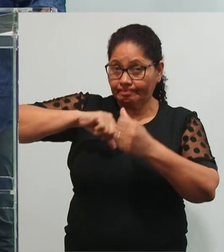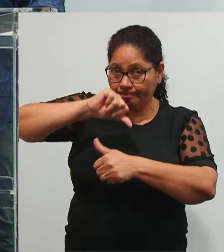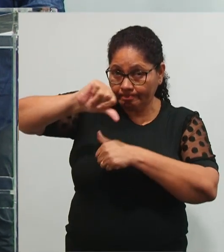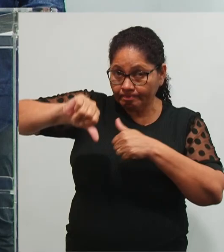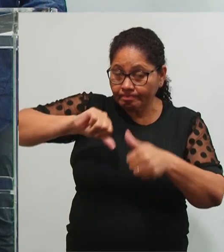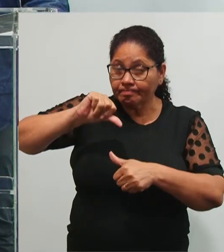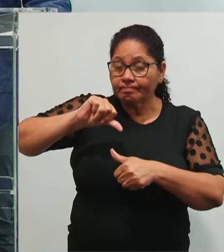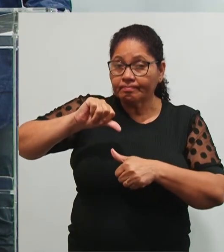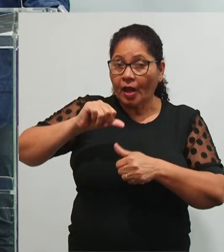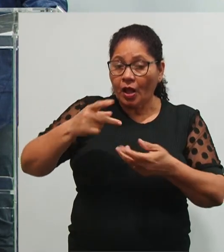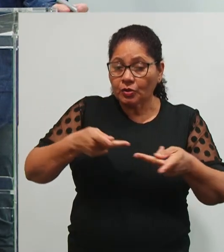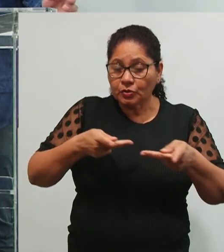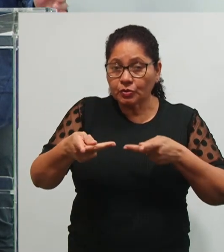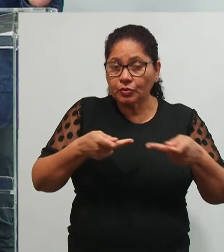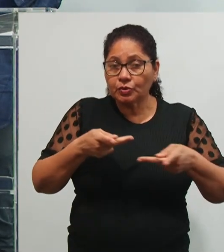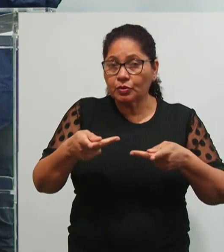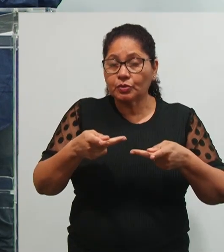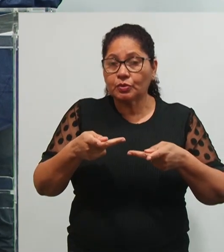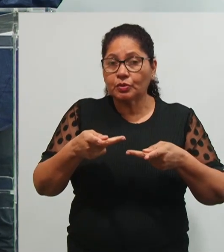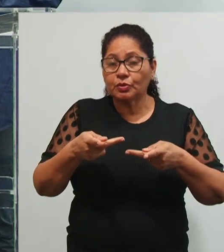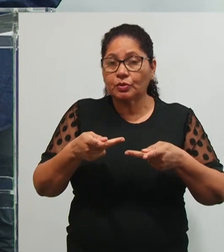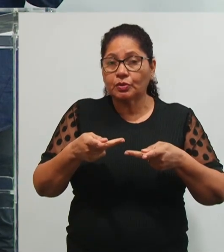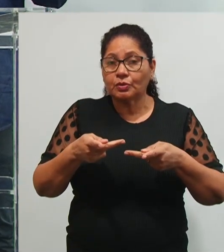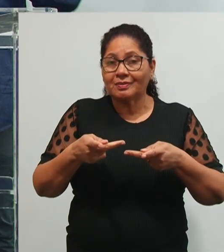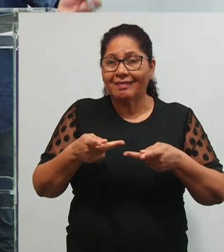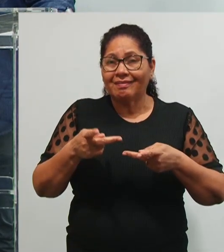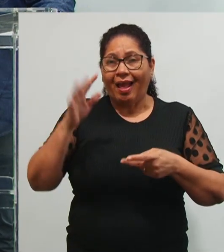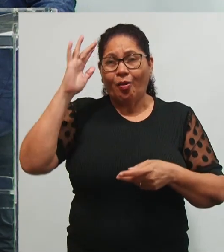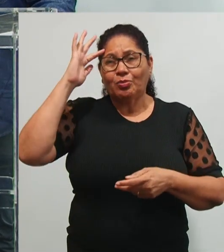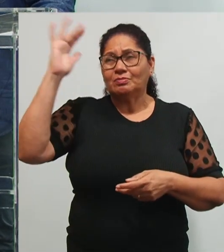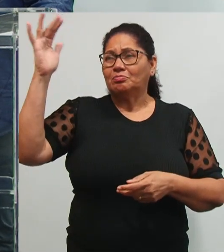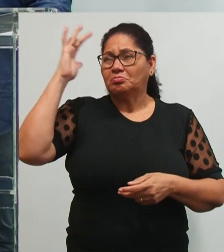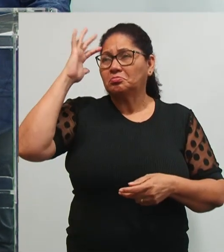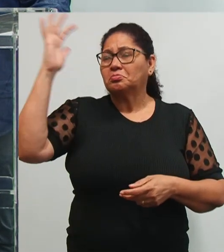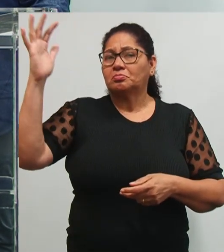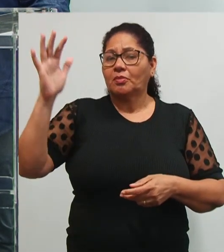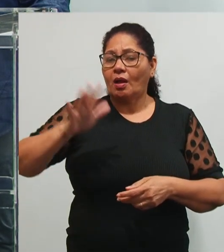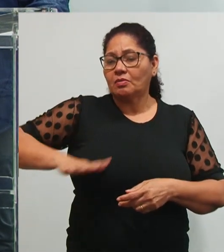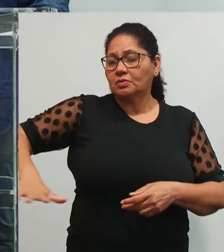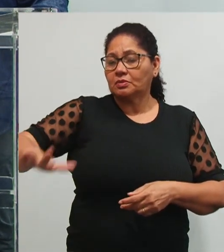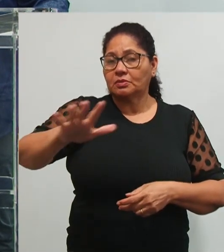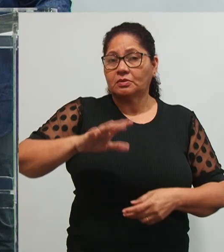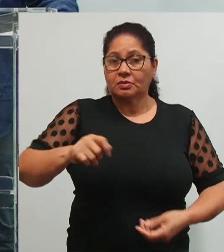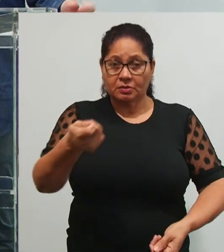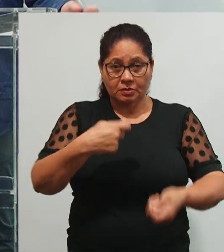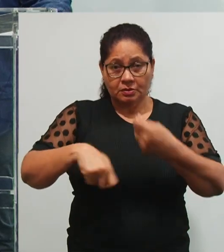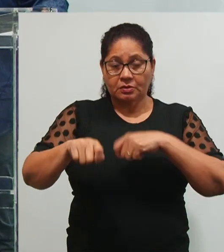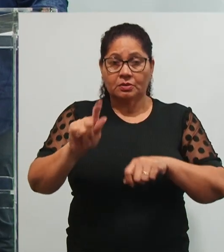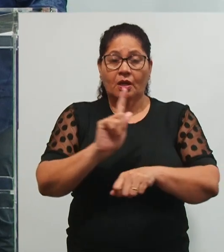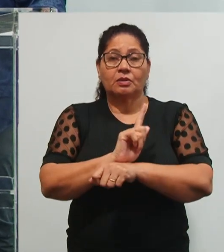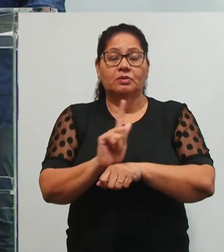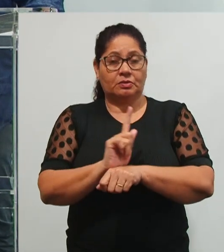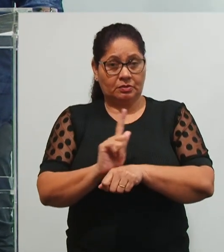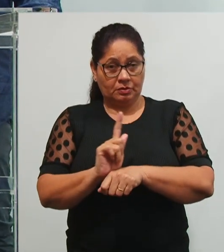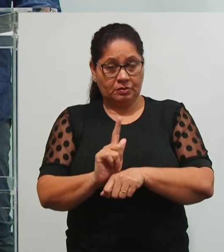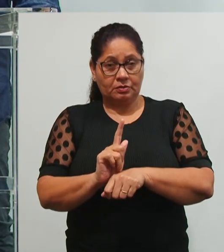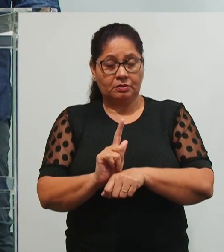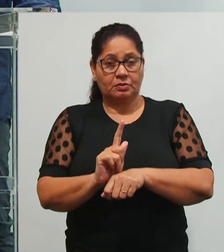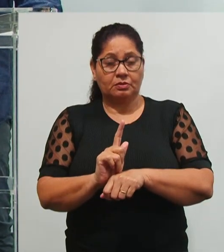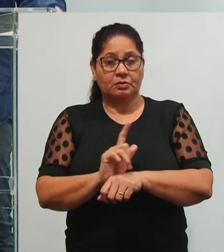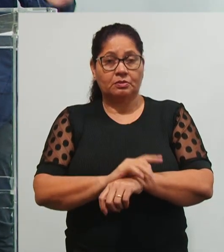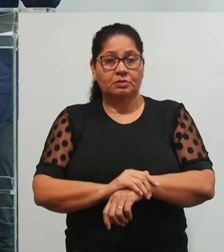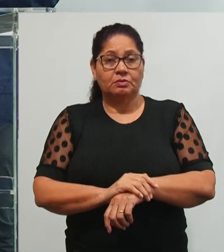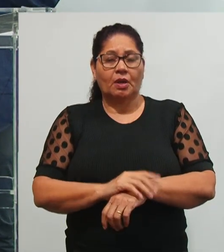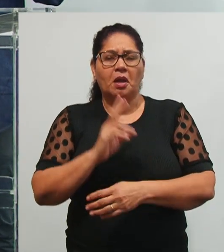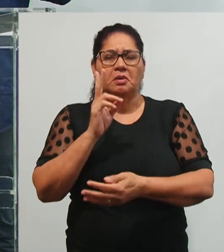de projetos, ela não é uma teoria, uma área da administração, da gestão,